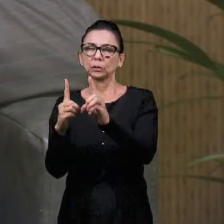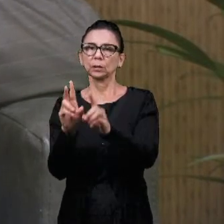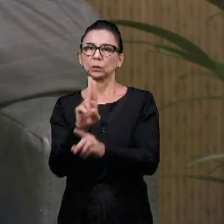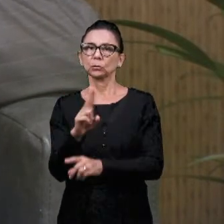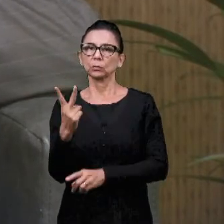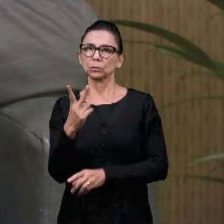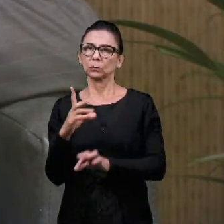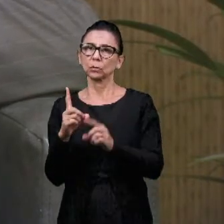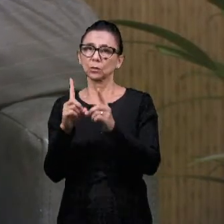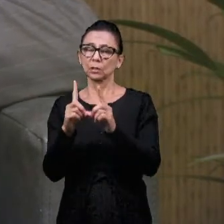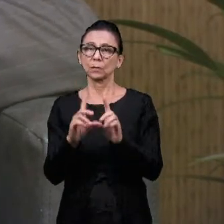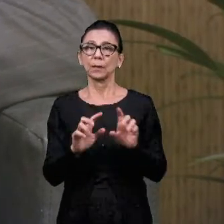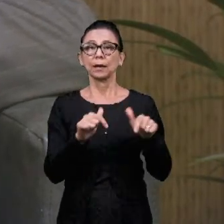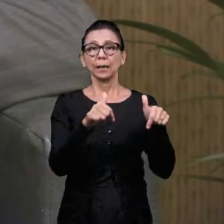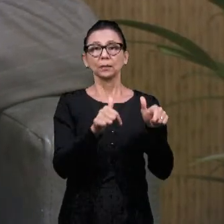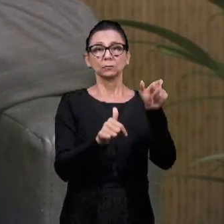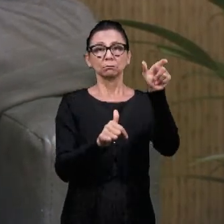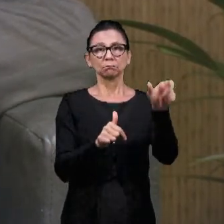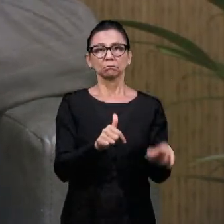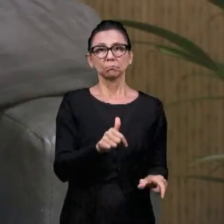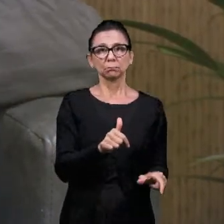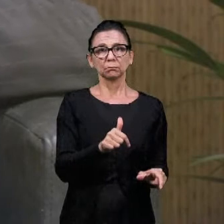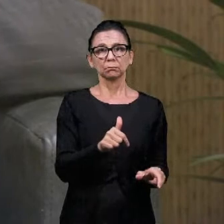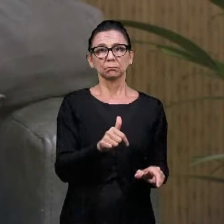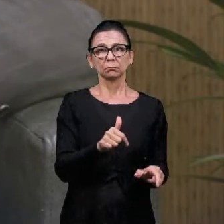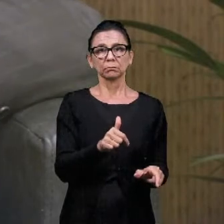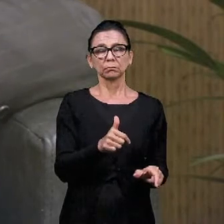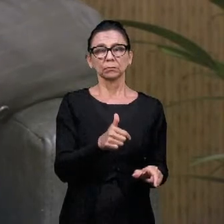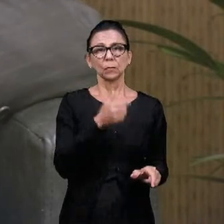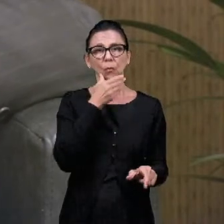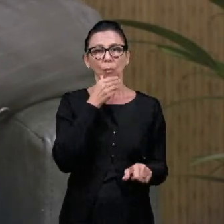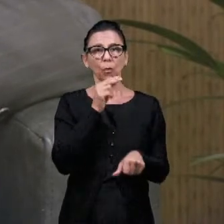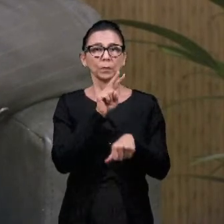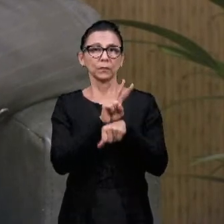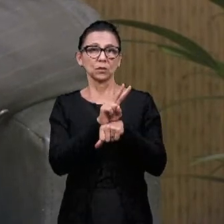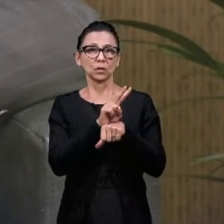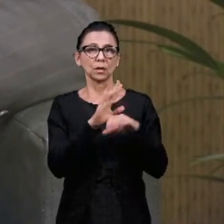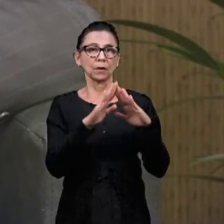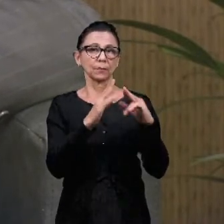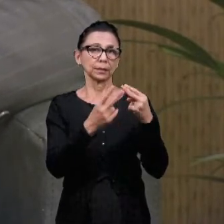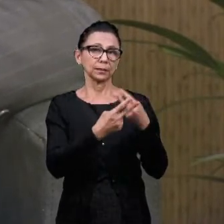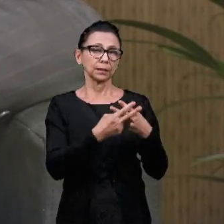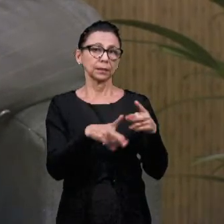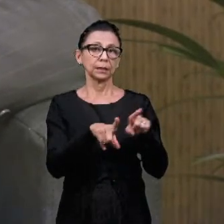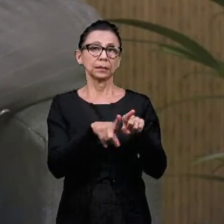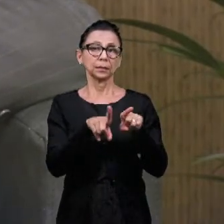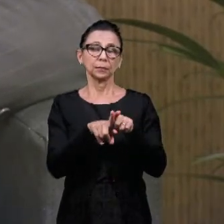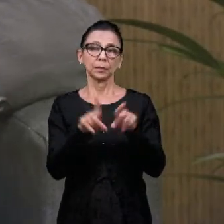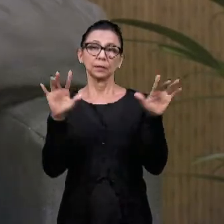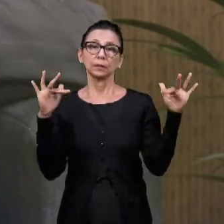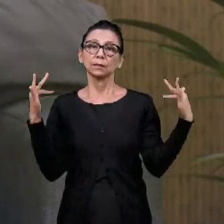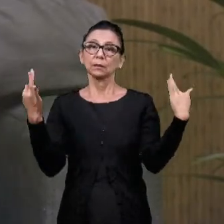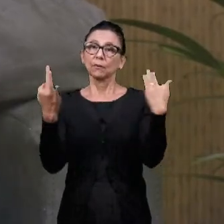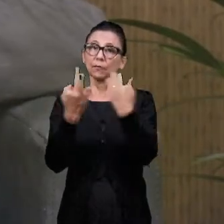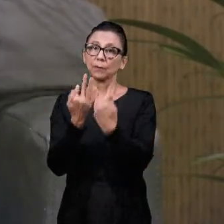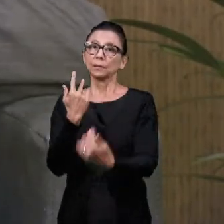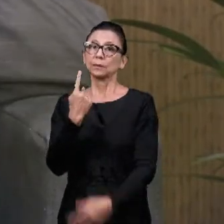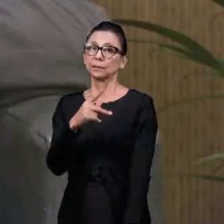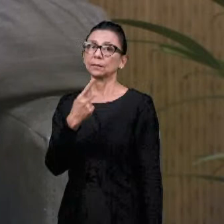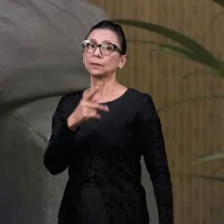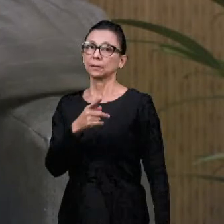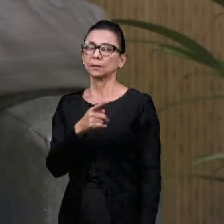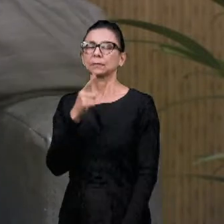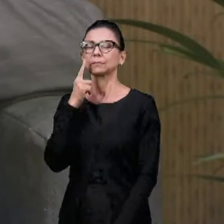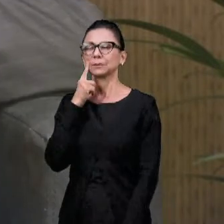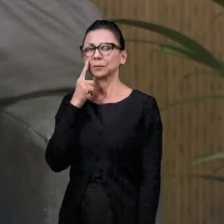vida desse carcereiro e de sua família. Não é? Então nós